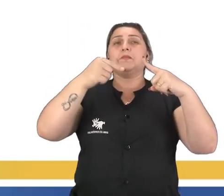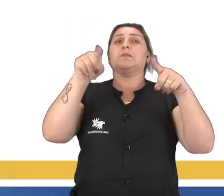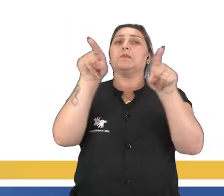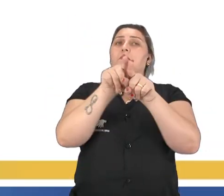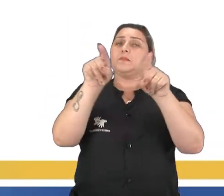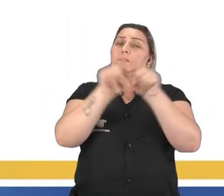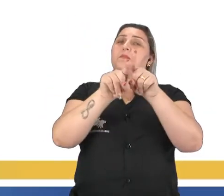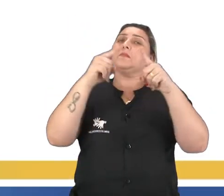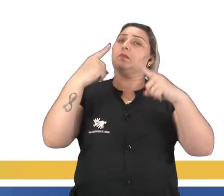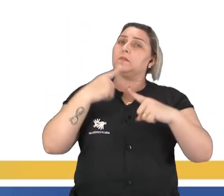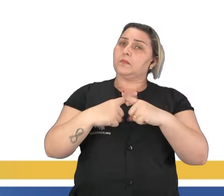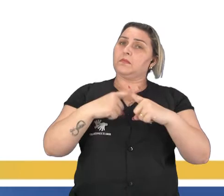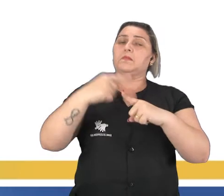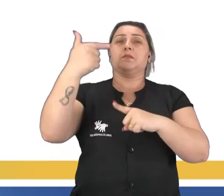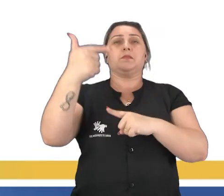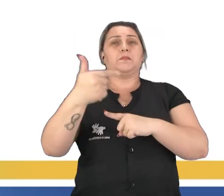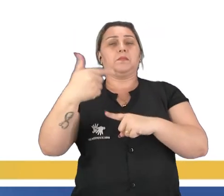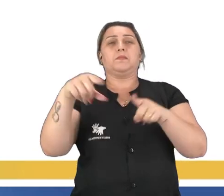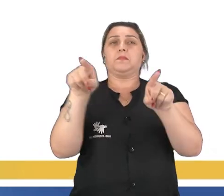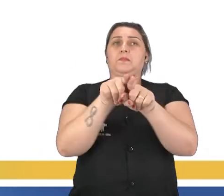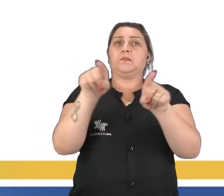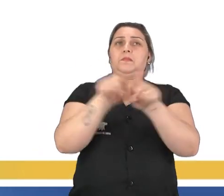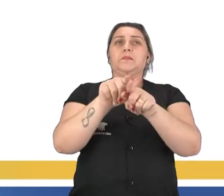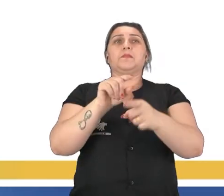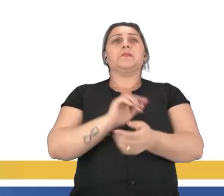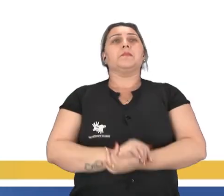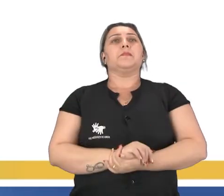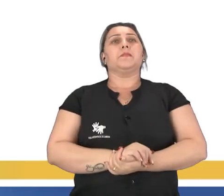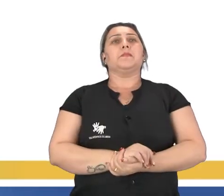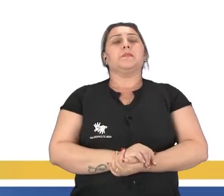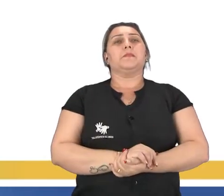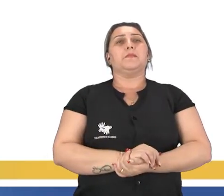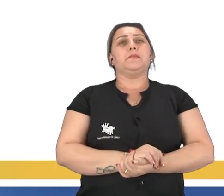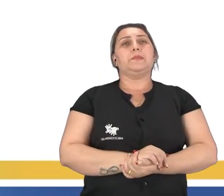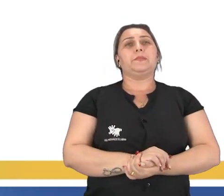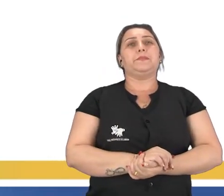tive que multiplicar o meu denominador por 2 também.